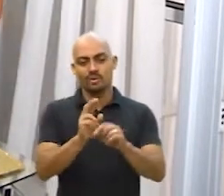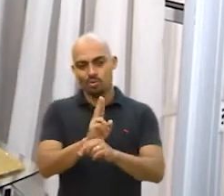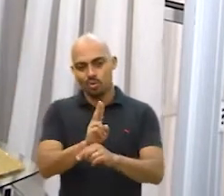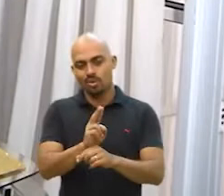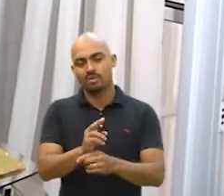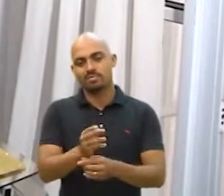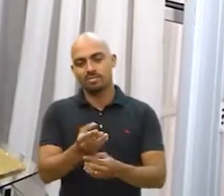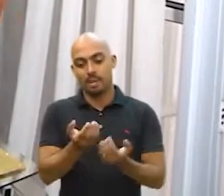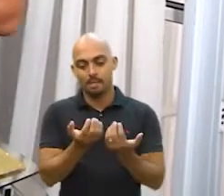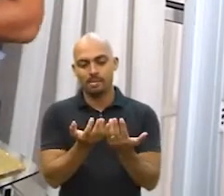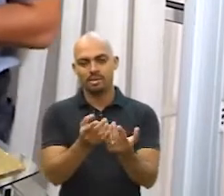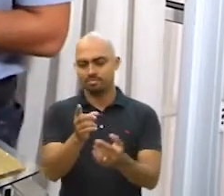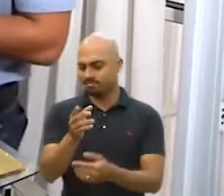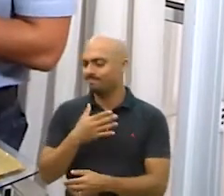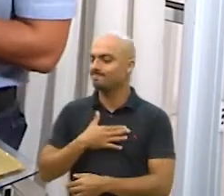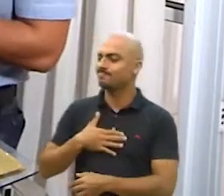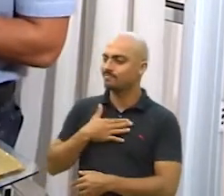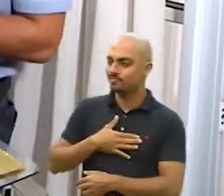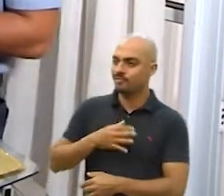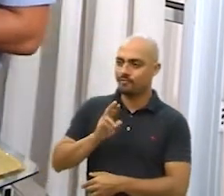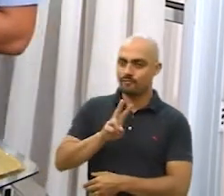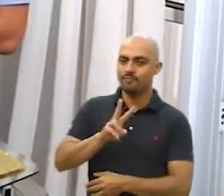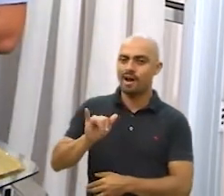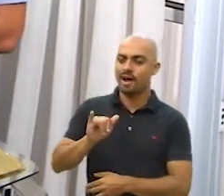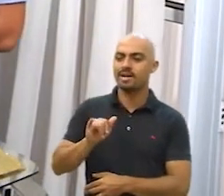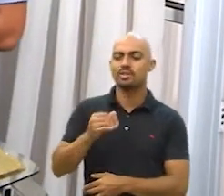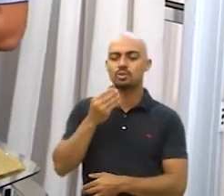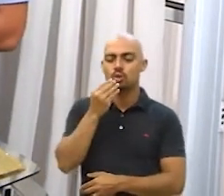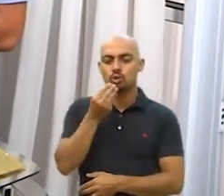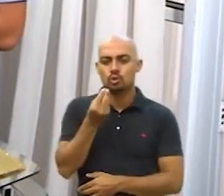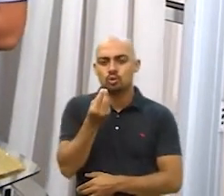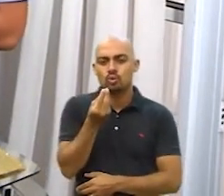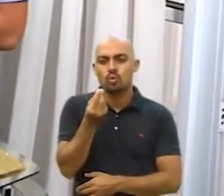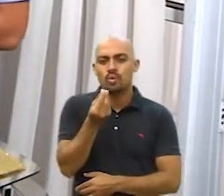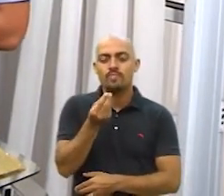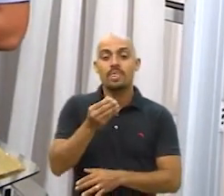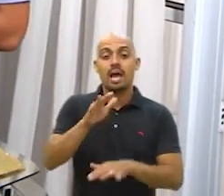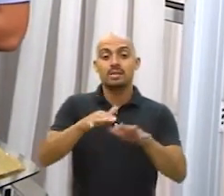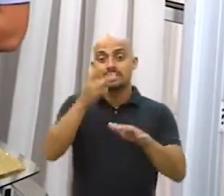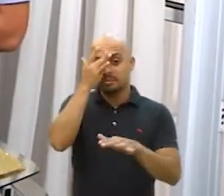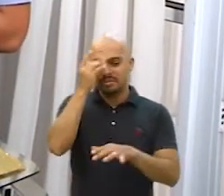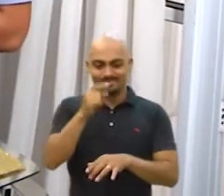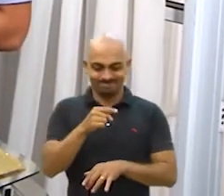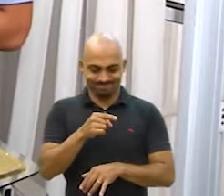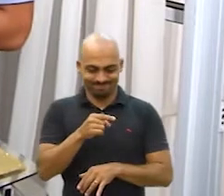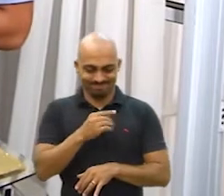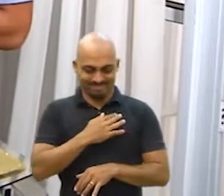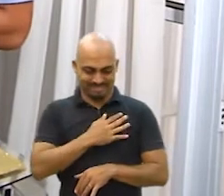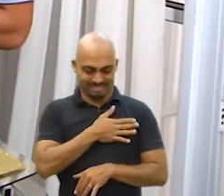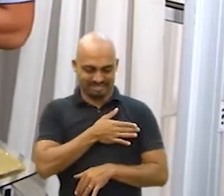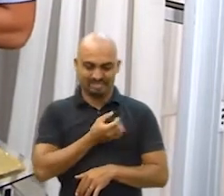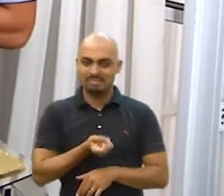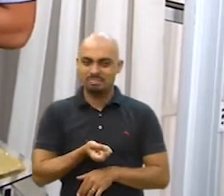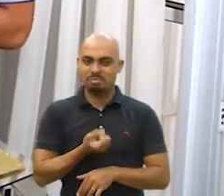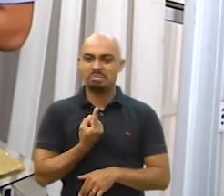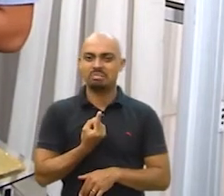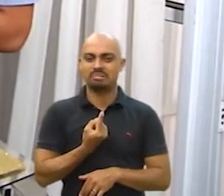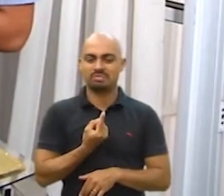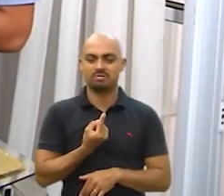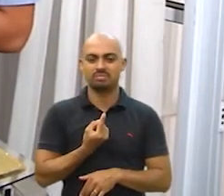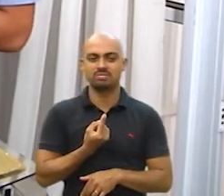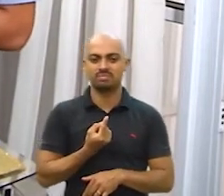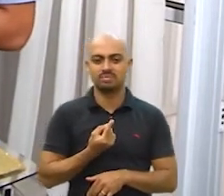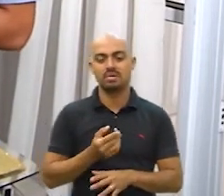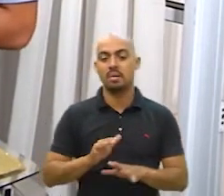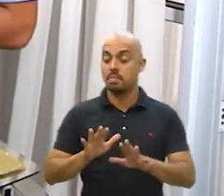sim, né? Você vai gostar, porque ela é bem suave. Às vezes as pessoas ficam com preconceito quando eu falo ou alguma